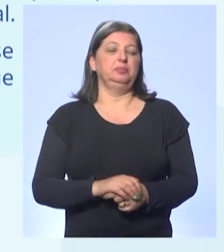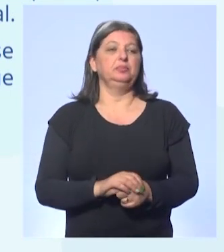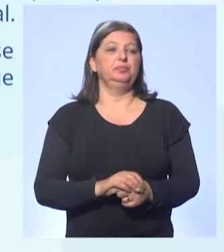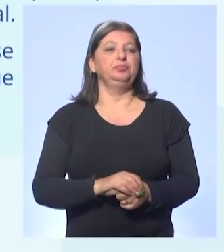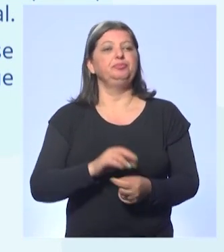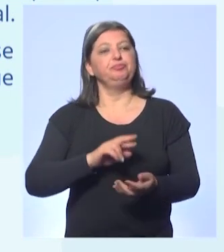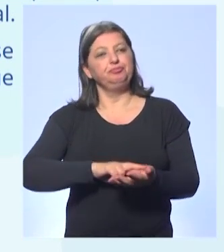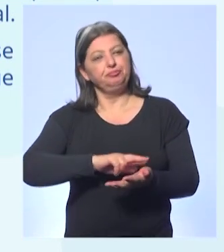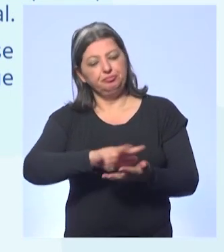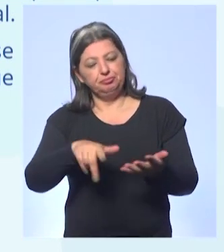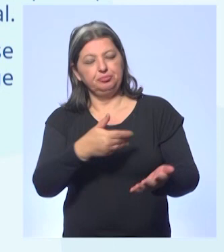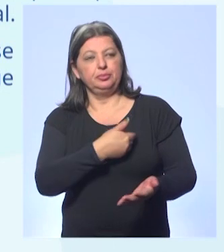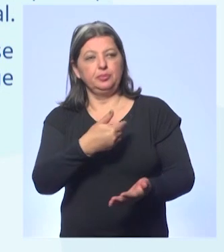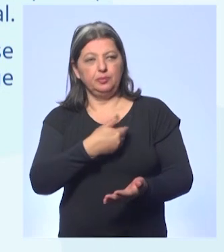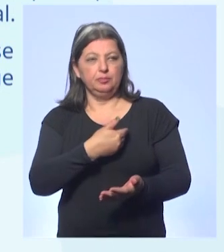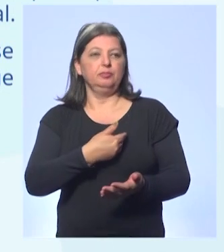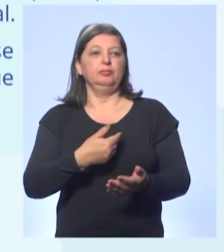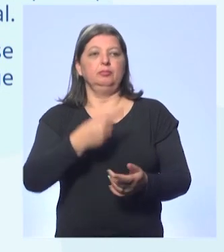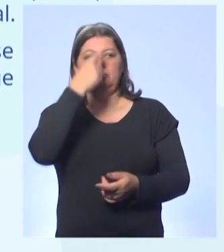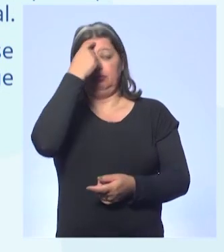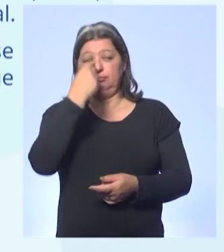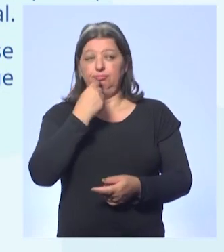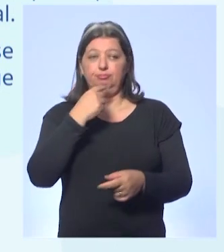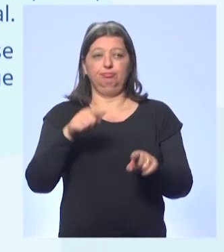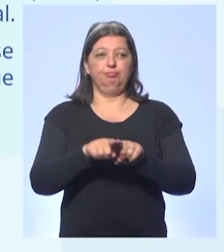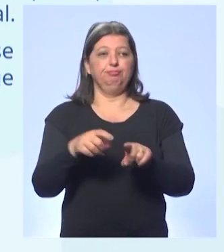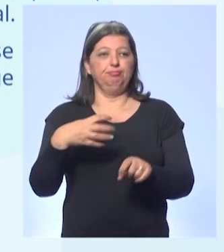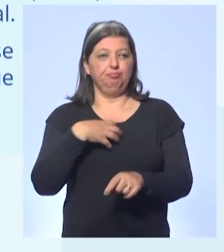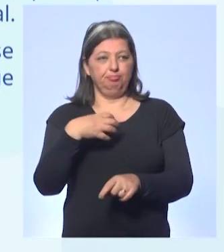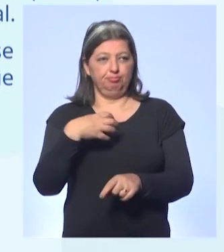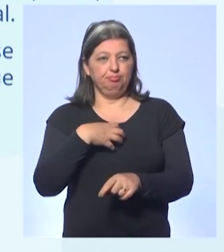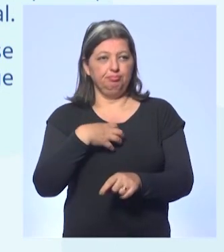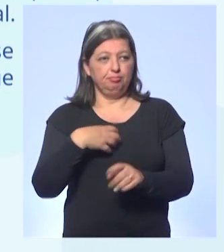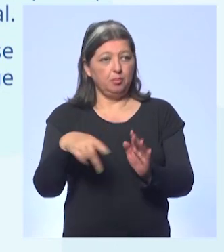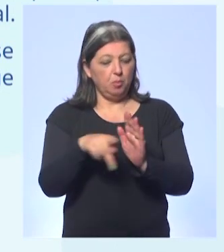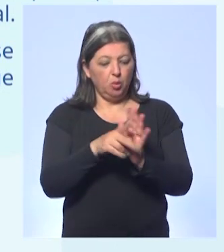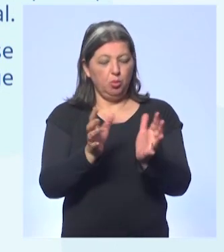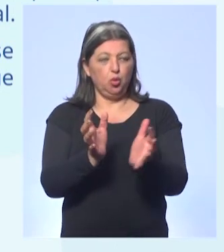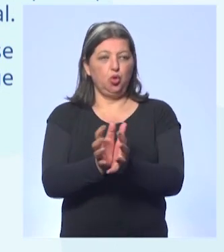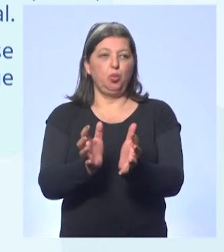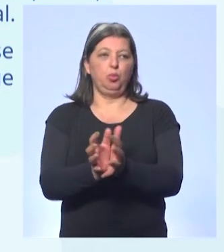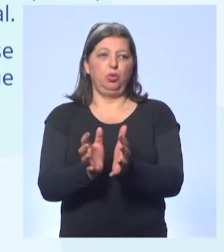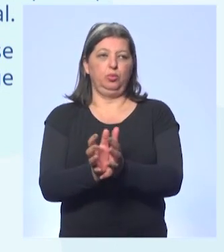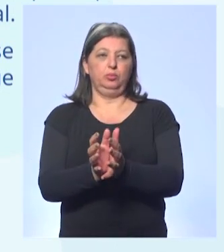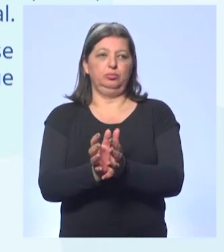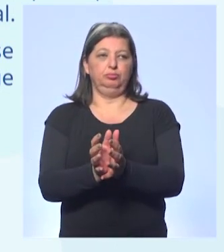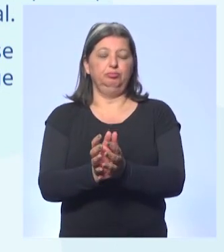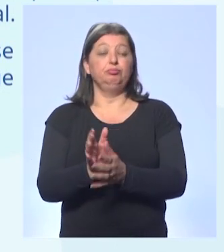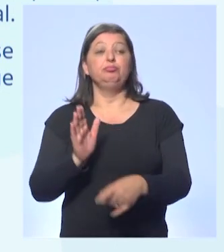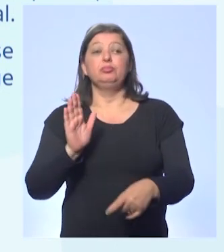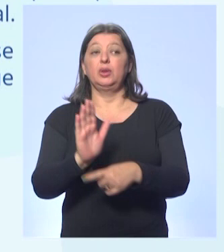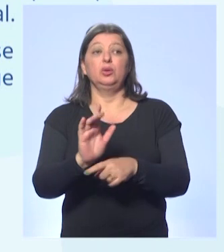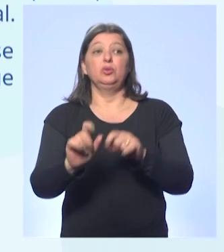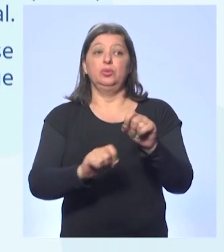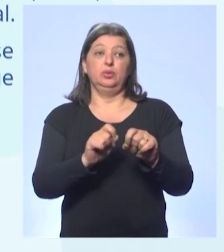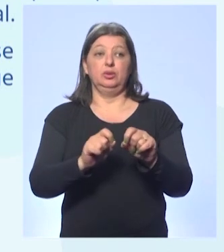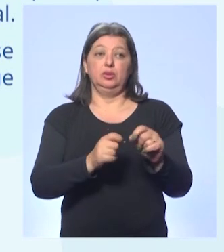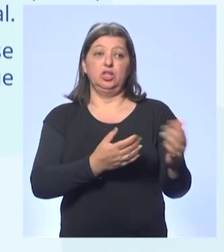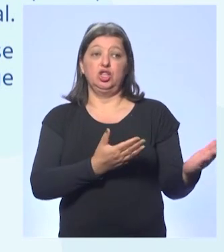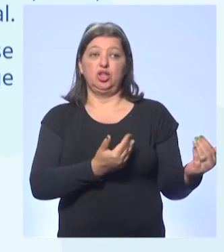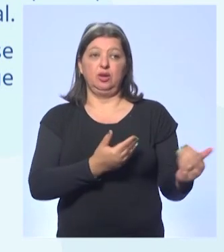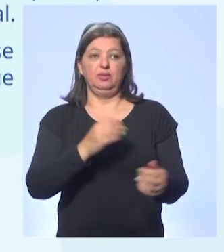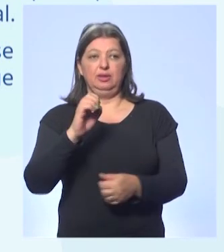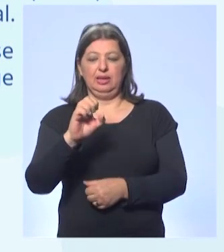número de amigos, identificação com perfis e sentimento de pertencimento a algum grupo contribuem para que esses jovens... Olha